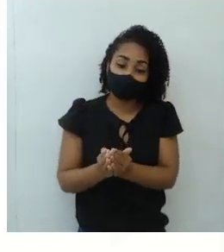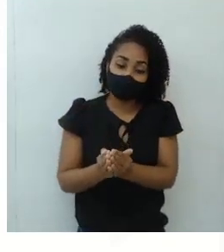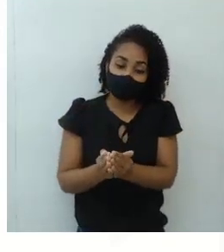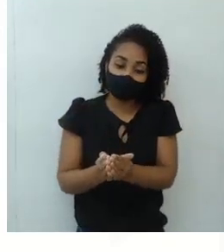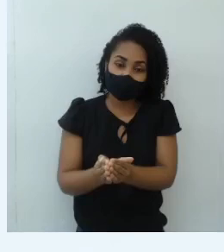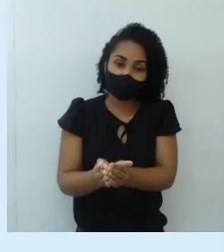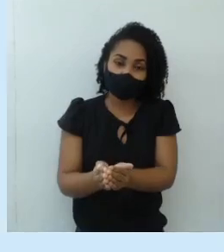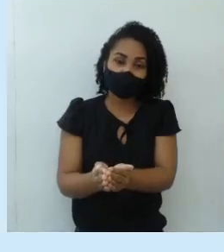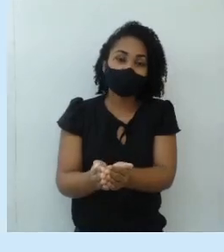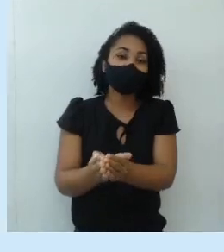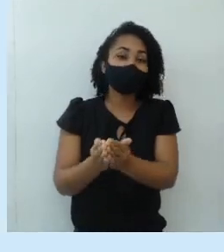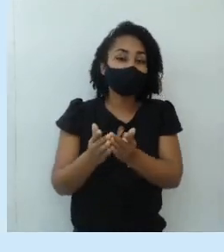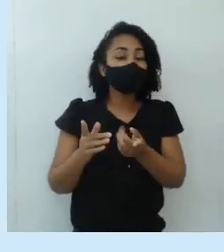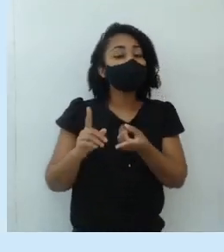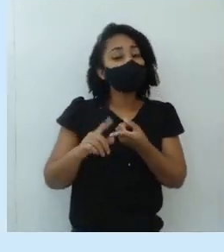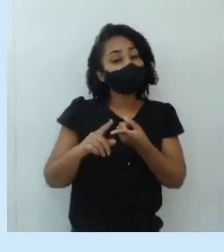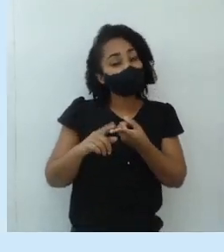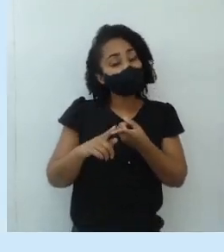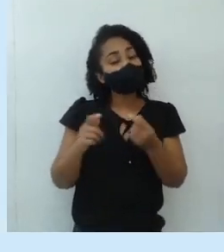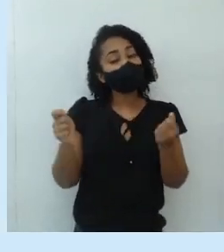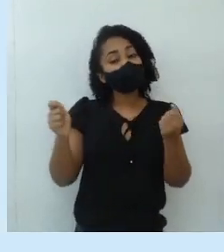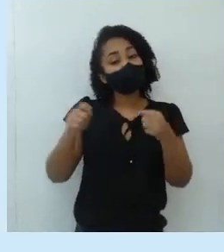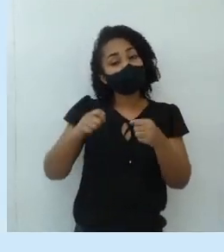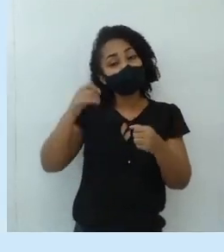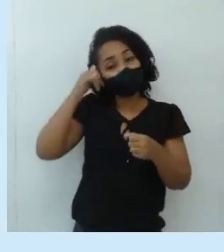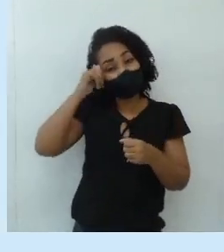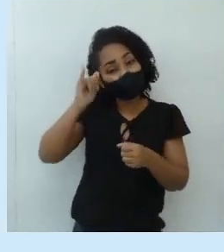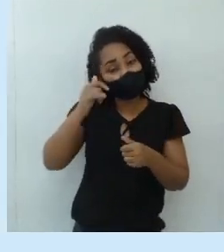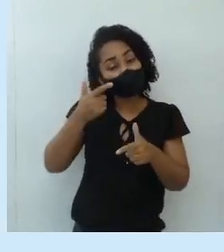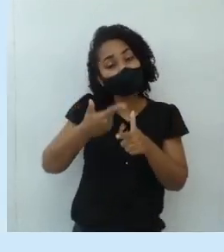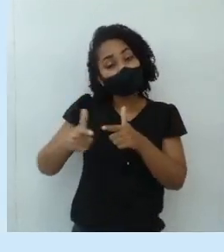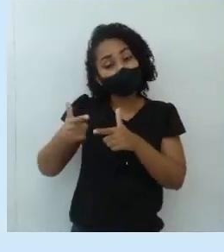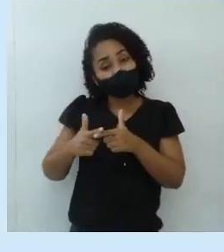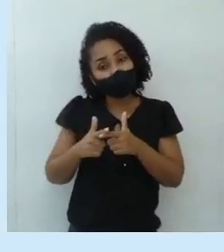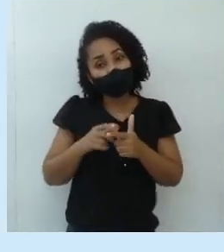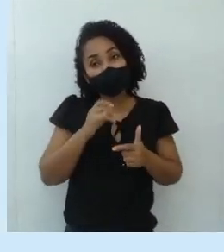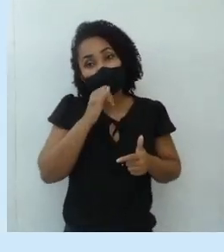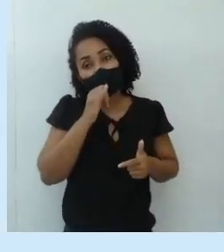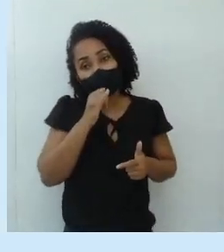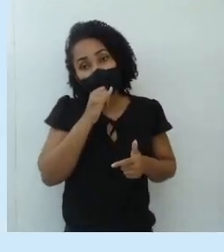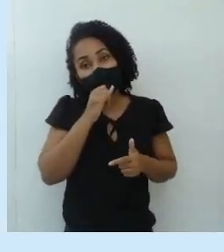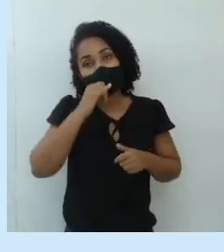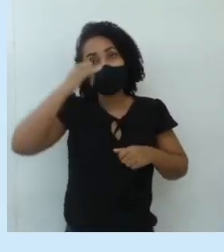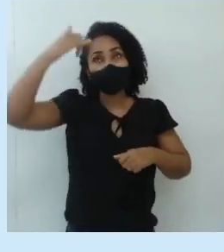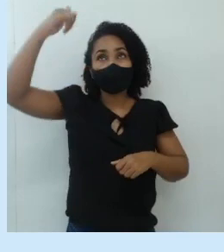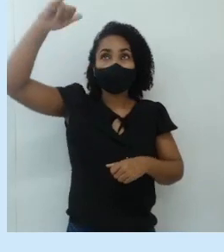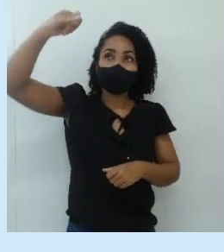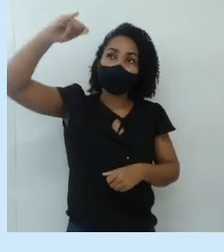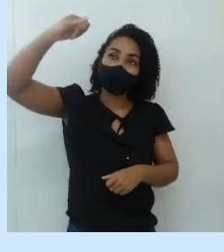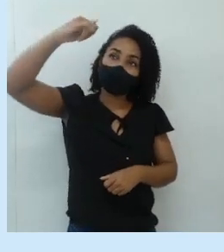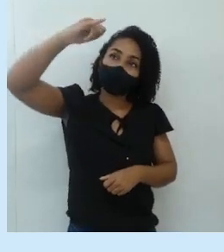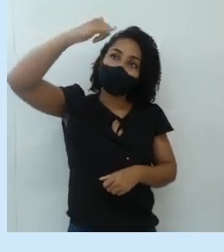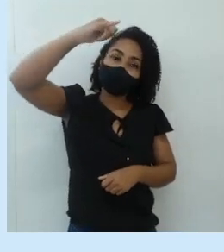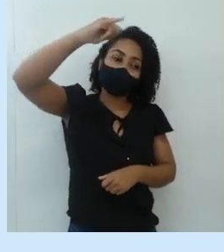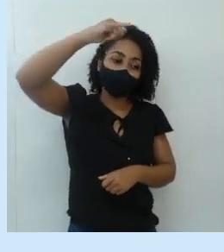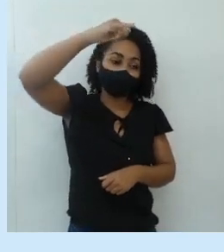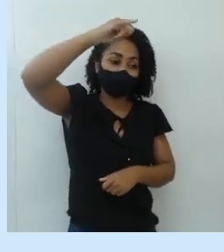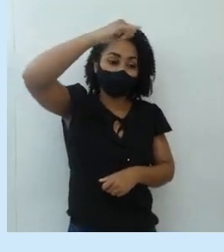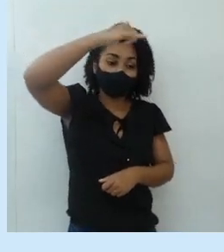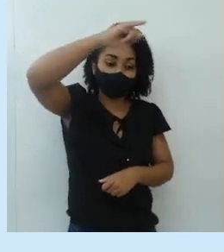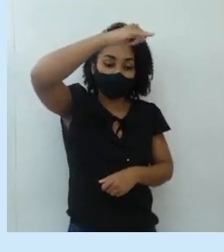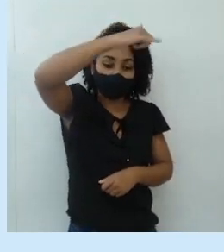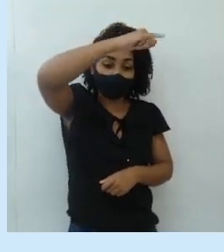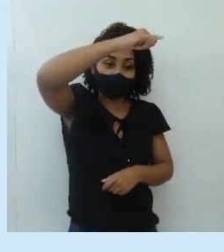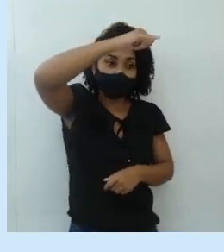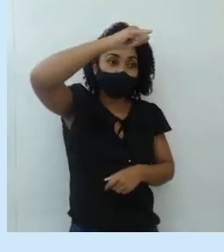trajetórias, evitando assim os acidentes, porque os satélites eles irão ter ali uma visão